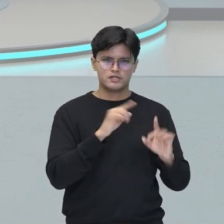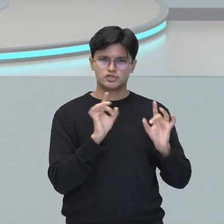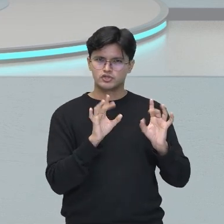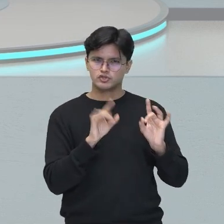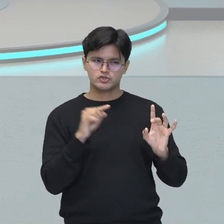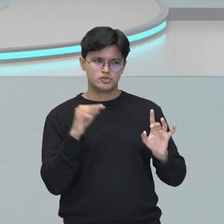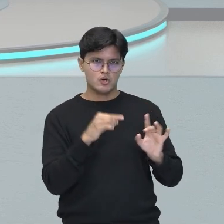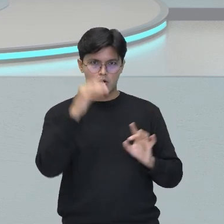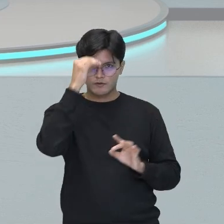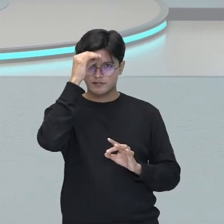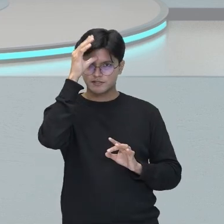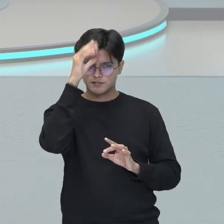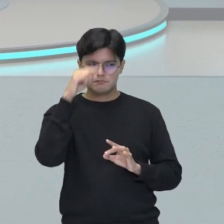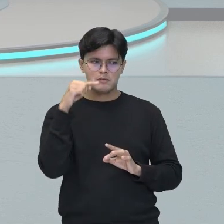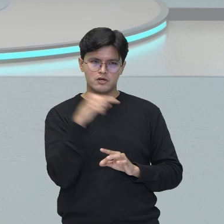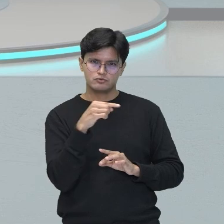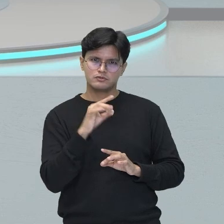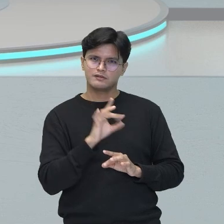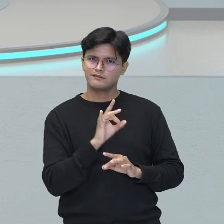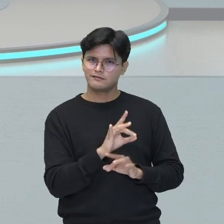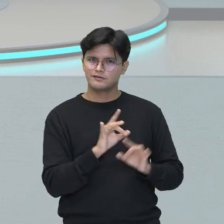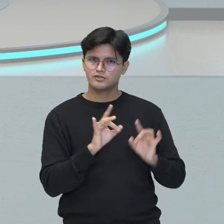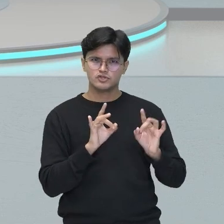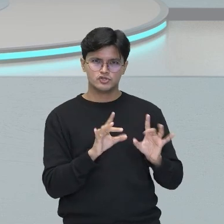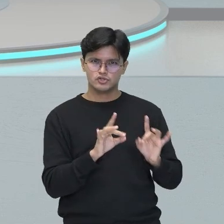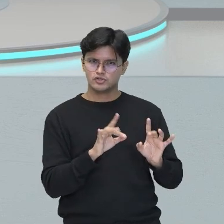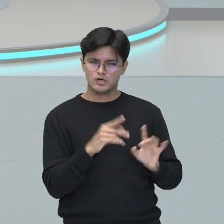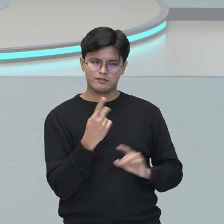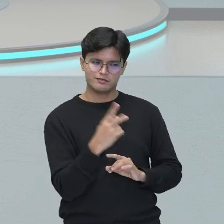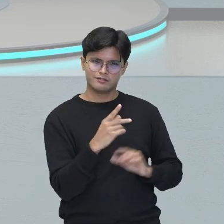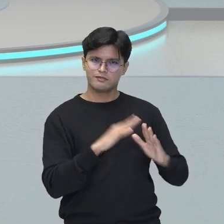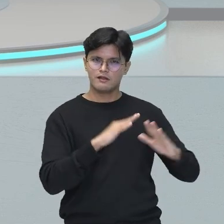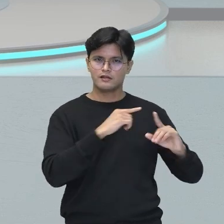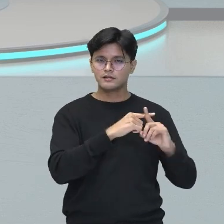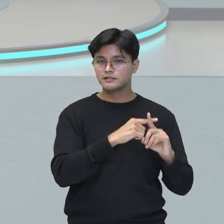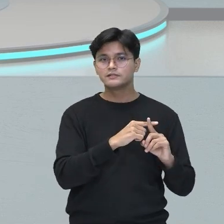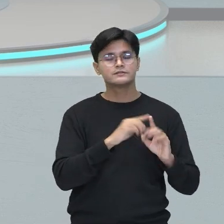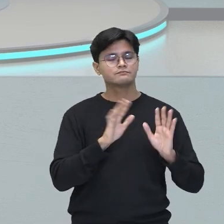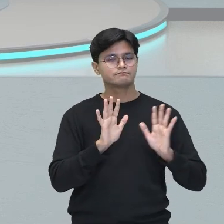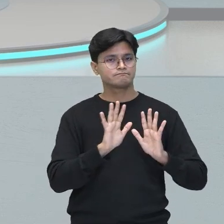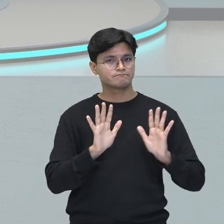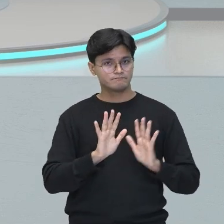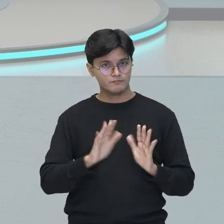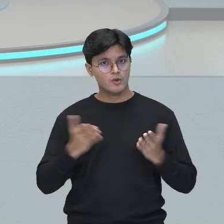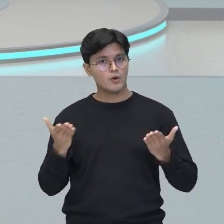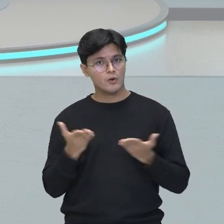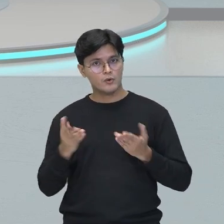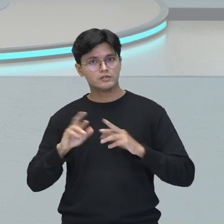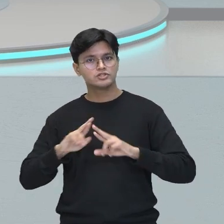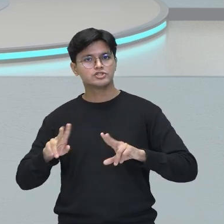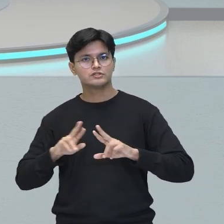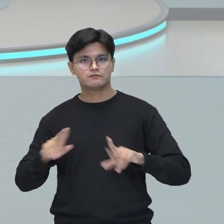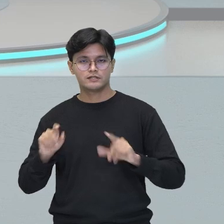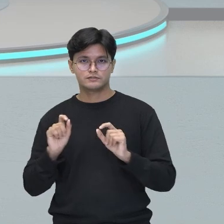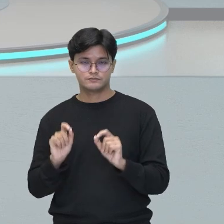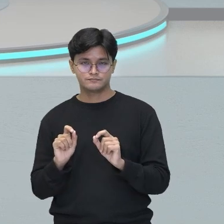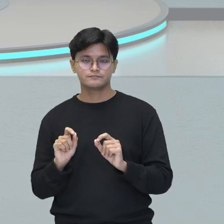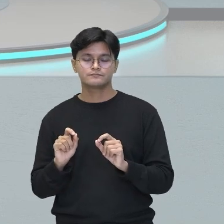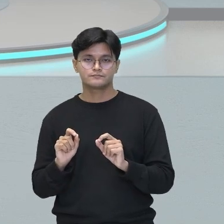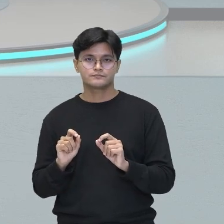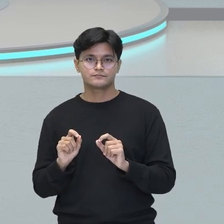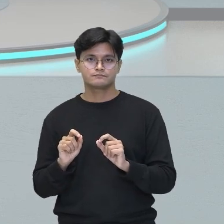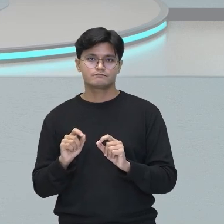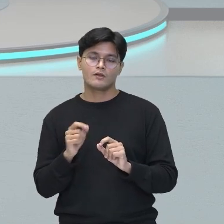igreja que era dona da Razão Ela mandava em tudo e em todas né Eh inclusive nos